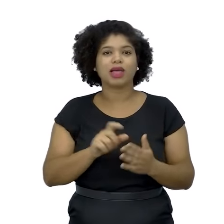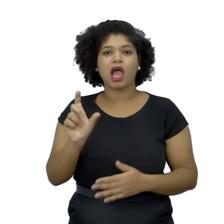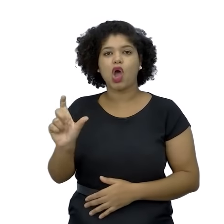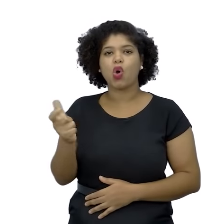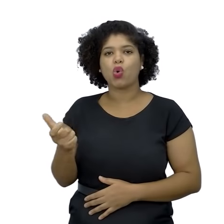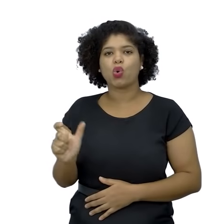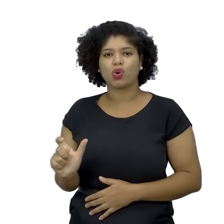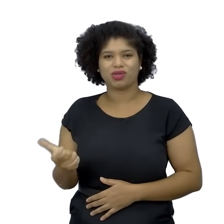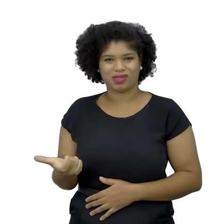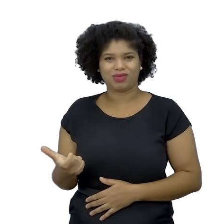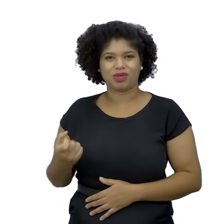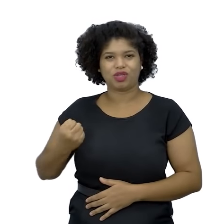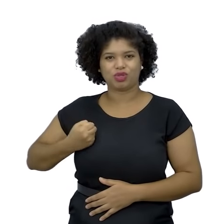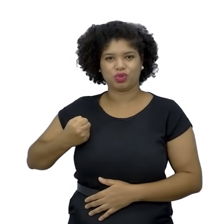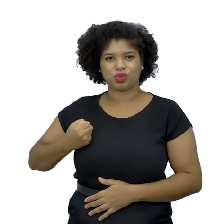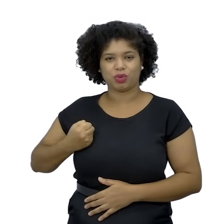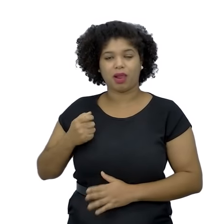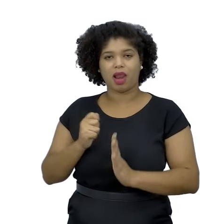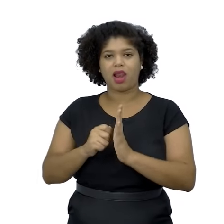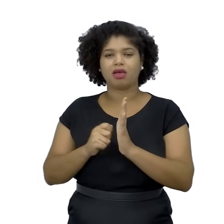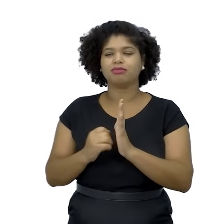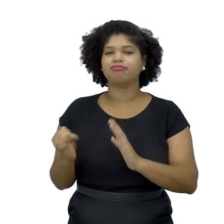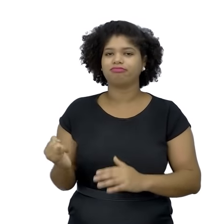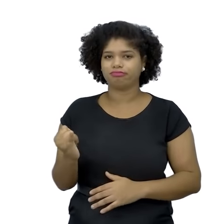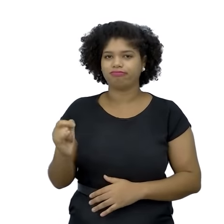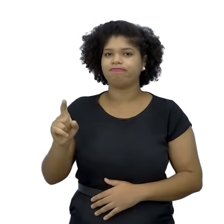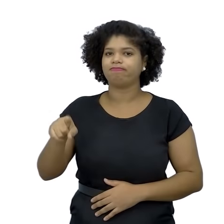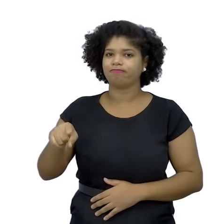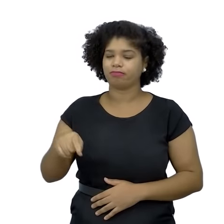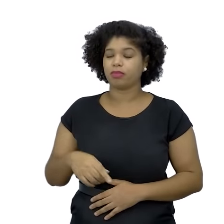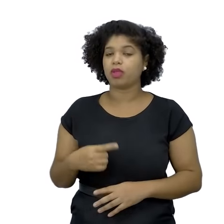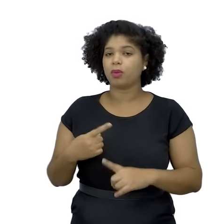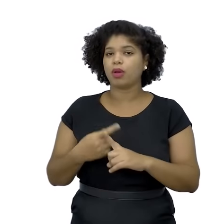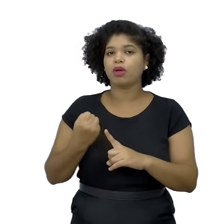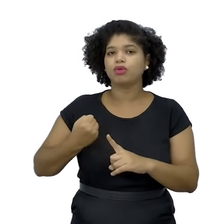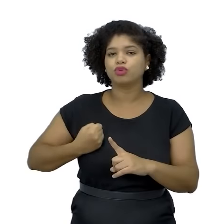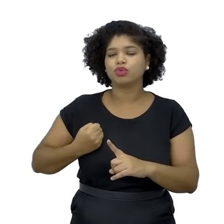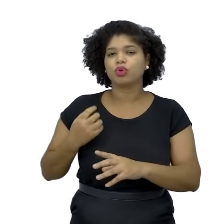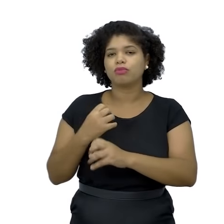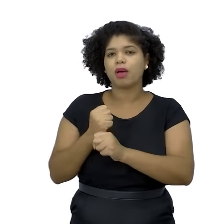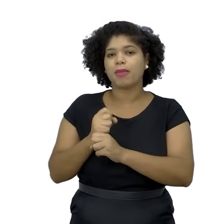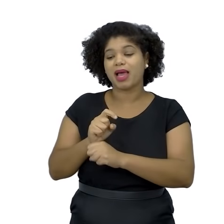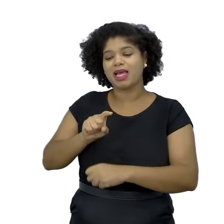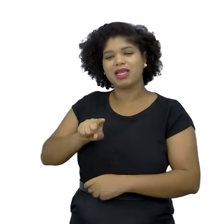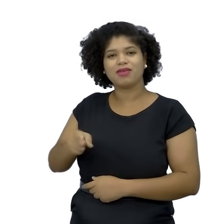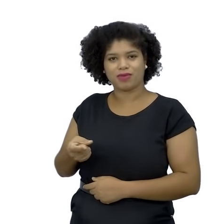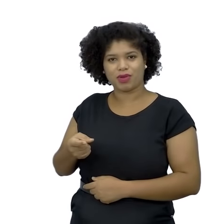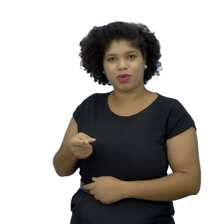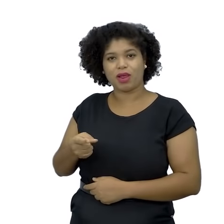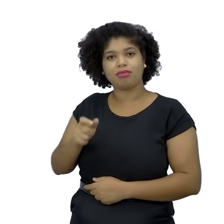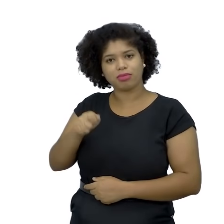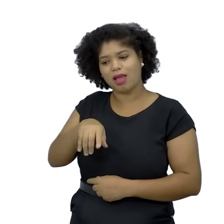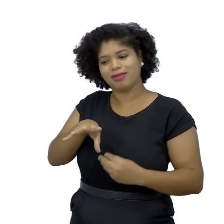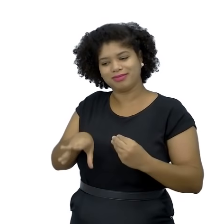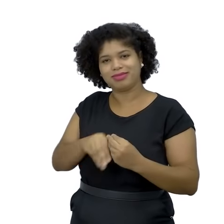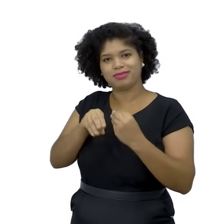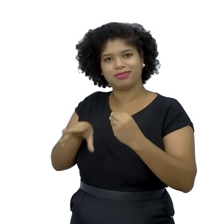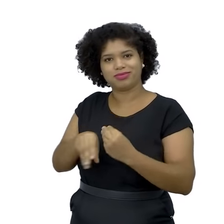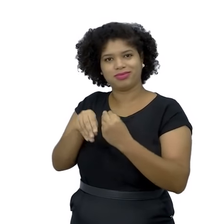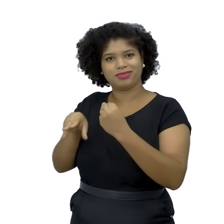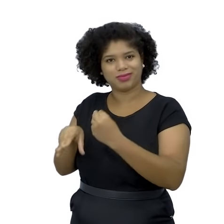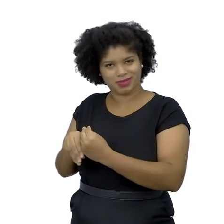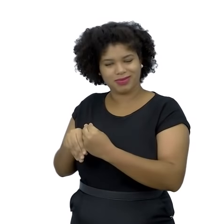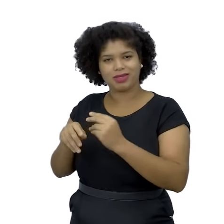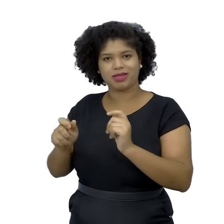de números é muito importante, uma vez que o sistema de numeração decimal, ele é aditivo e posicional.